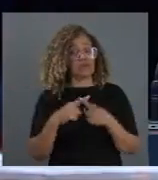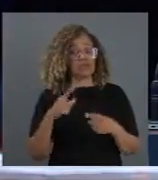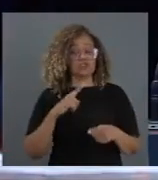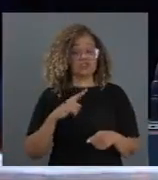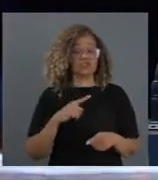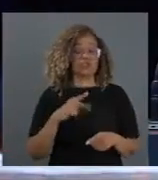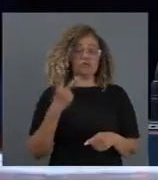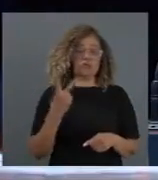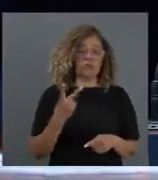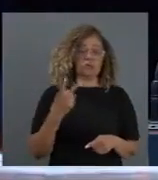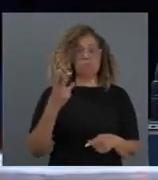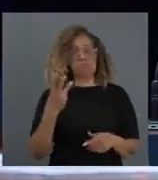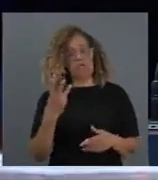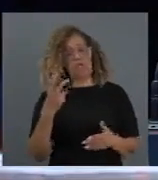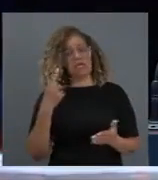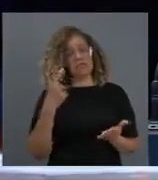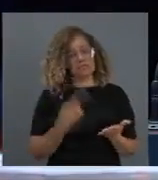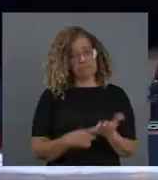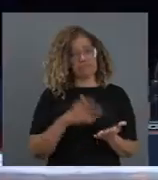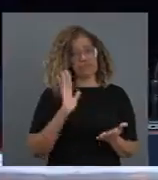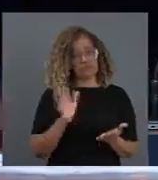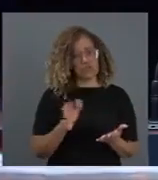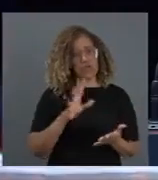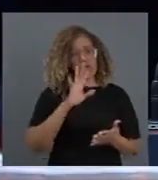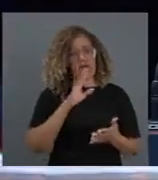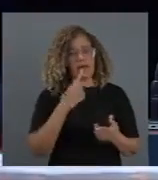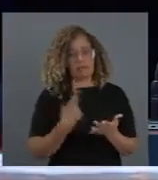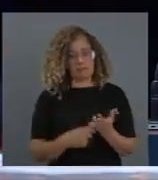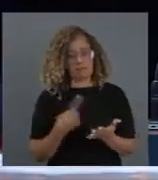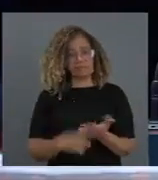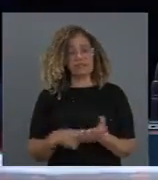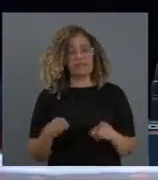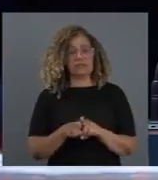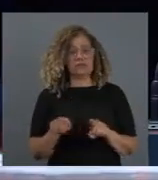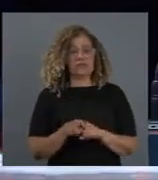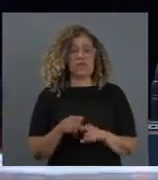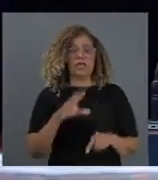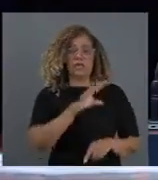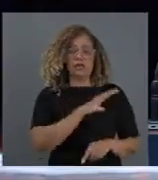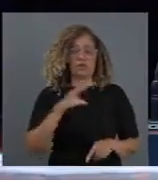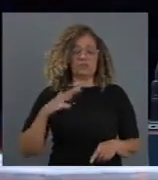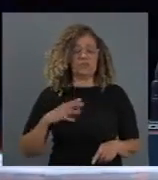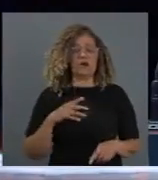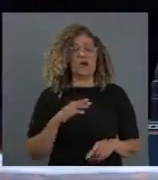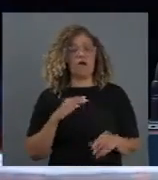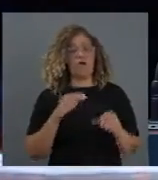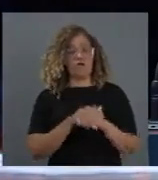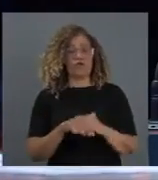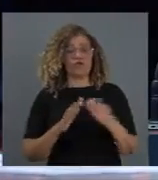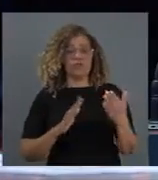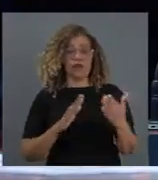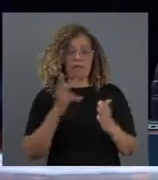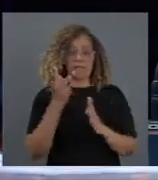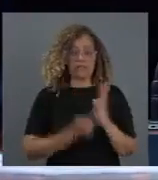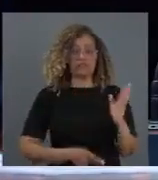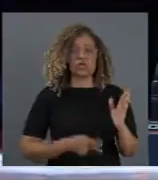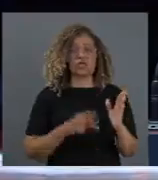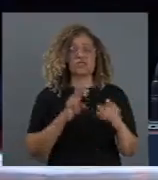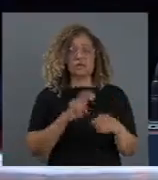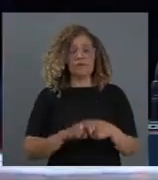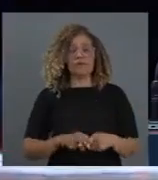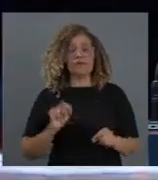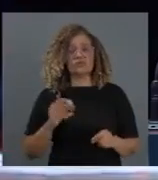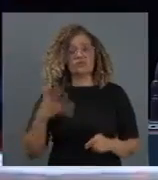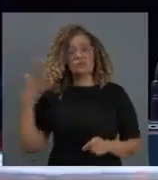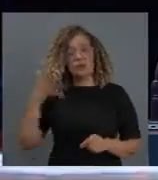3 compromissos já agendados, inclusive nas comissões onde votamos projetos. Por isso, me comprometi de fazer uma fala